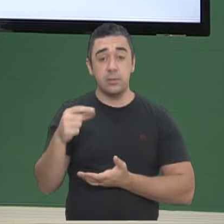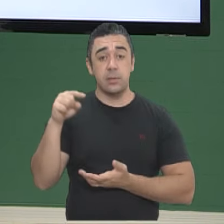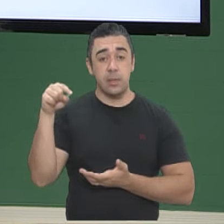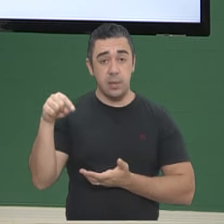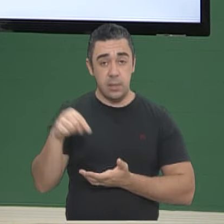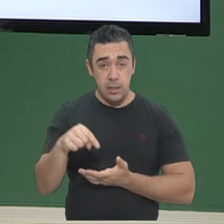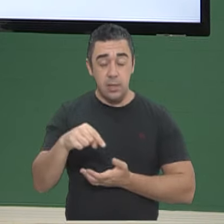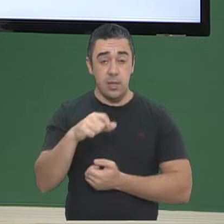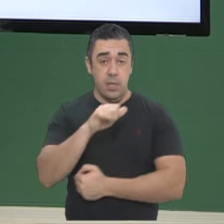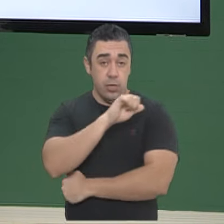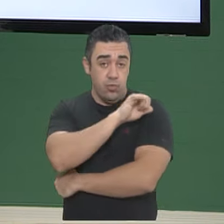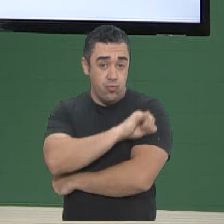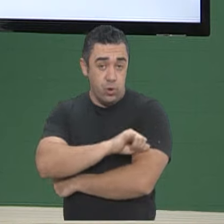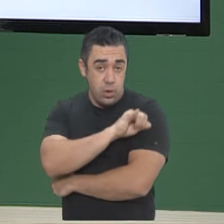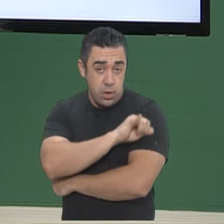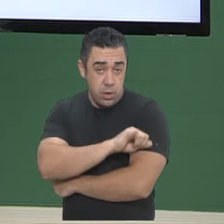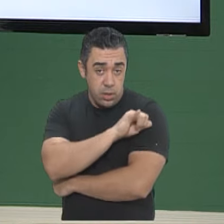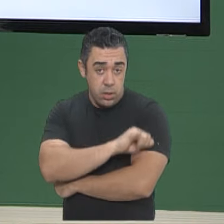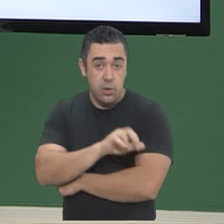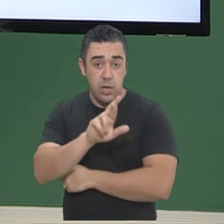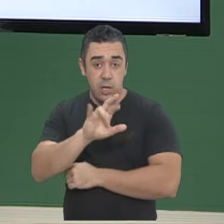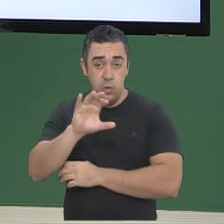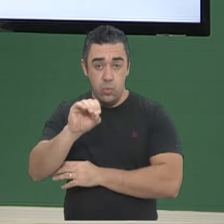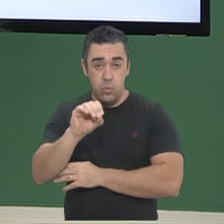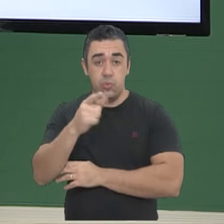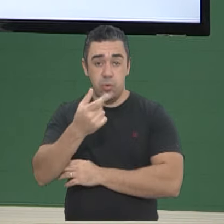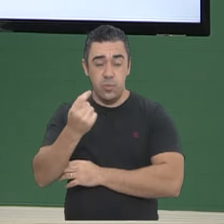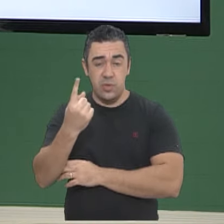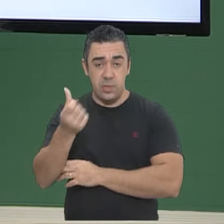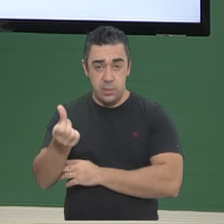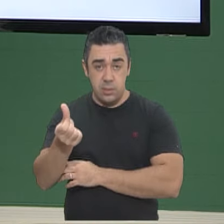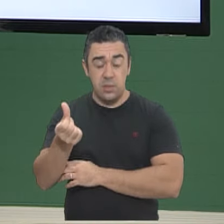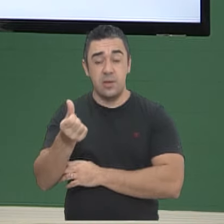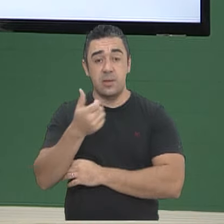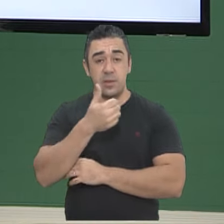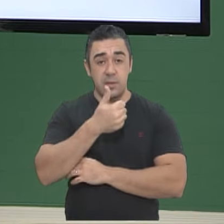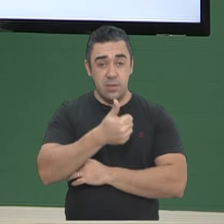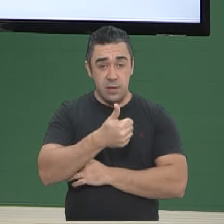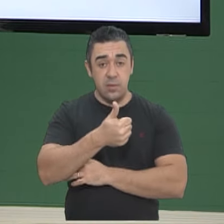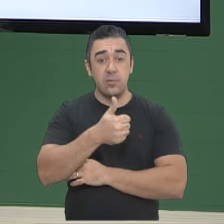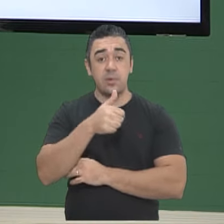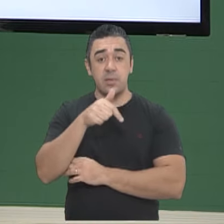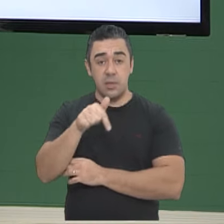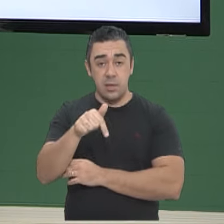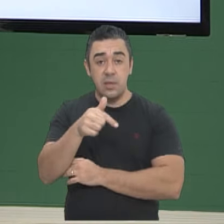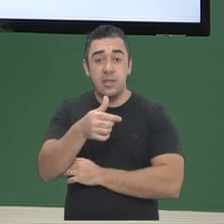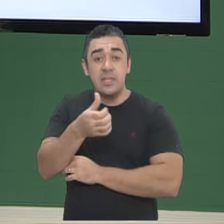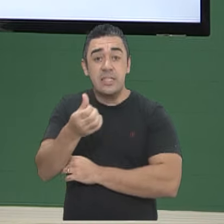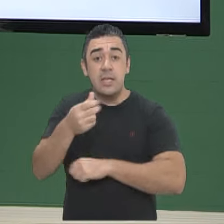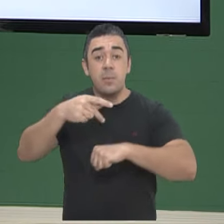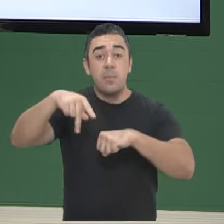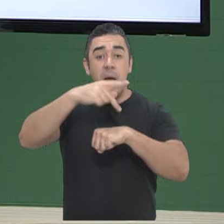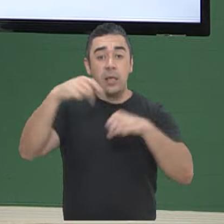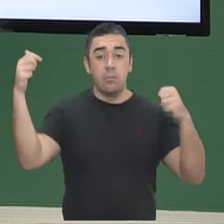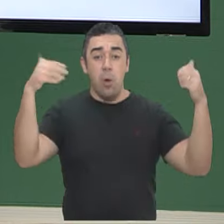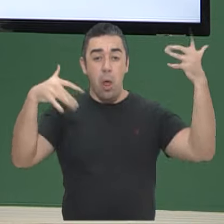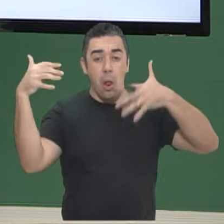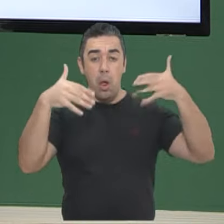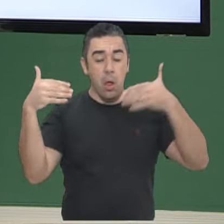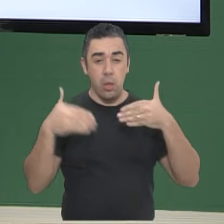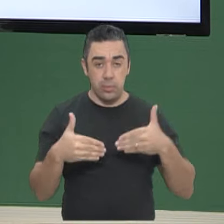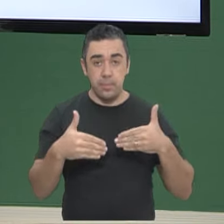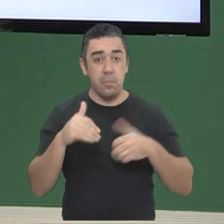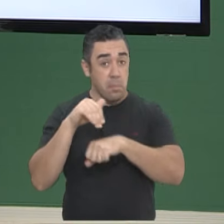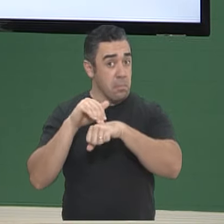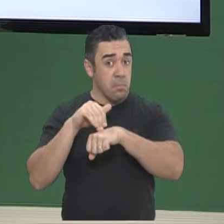Paralimpíadas do Rio 2016, nós já tivemos 176 países, ou seja, muito mais